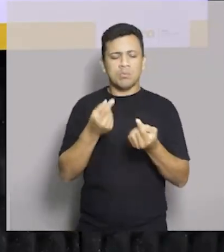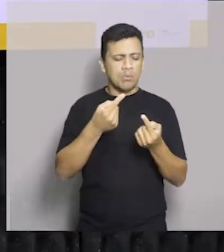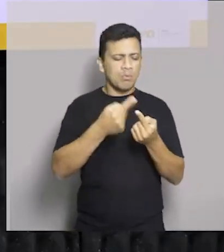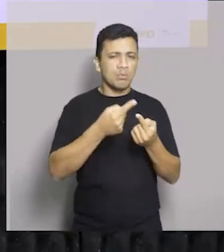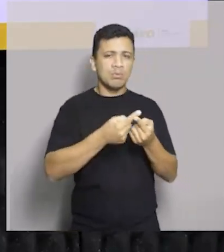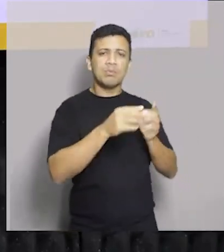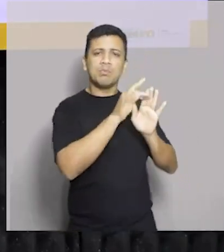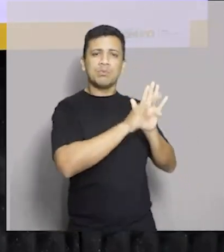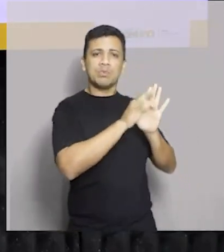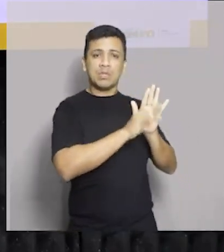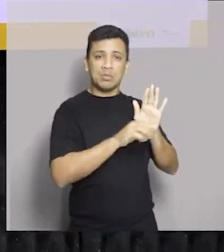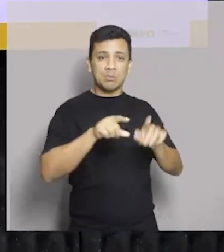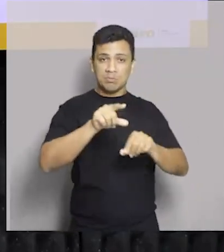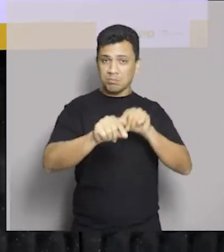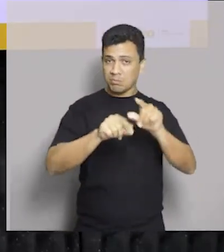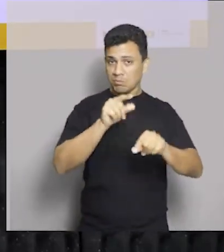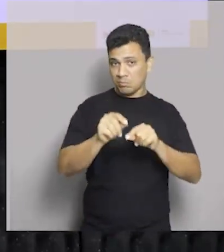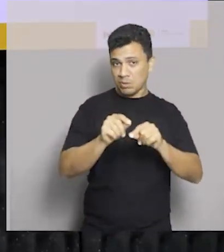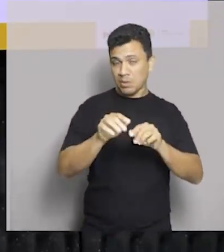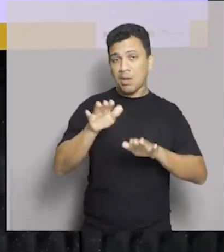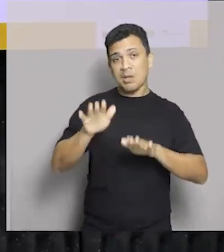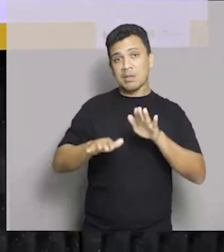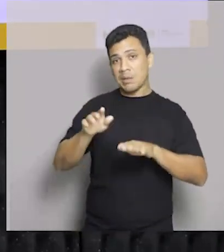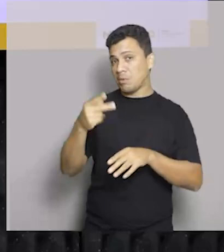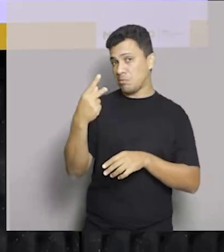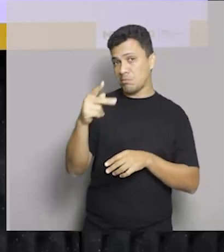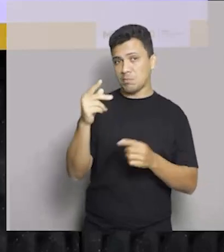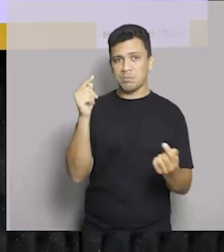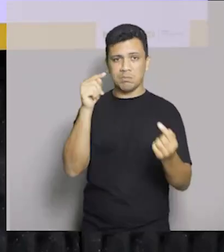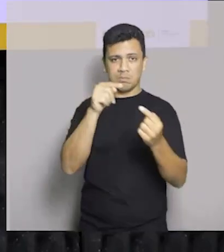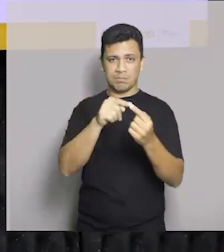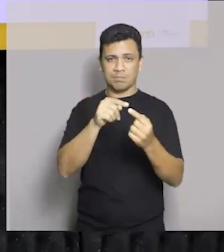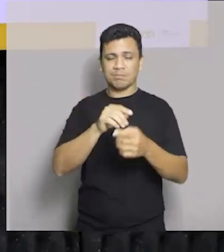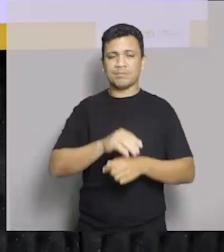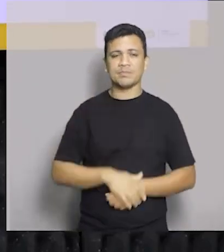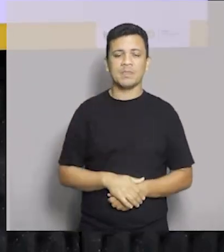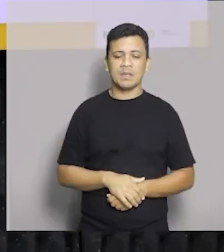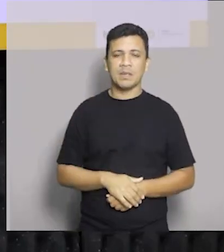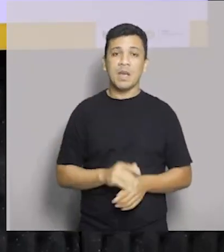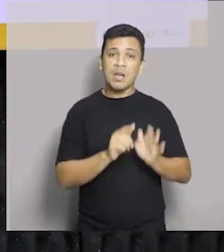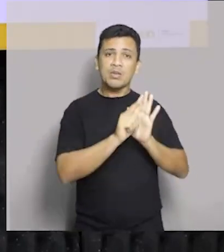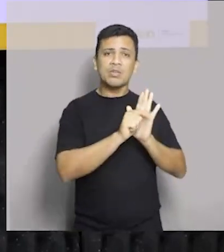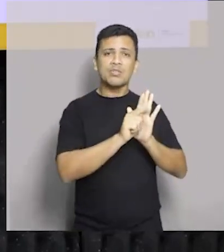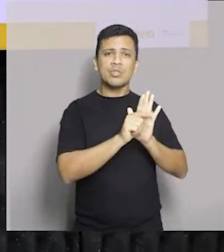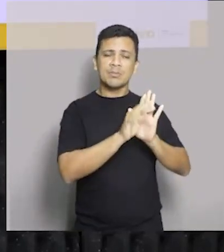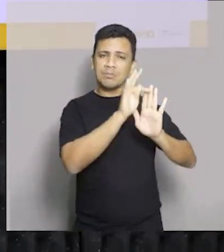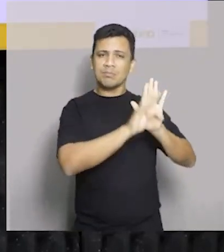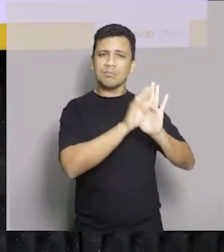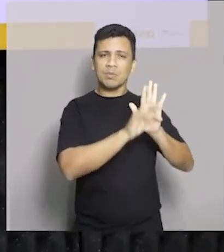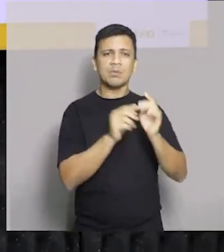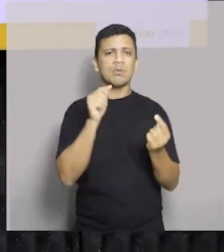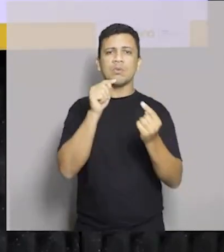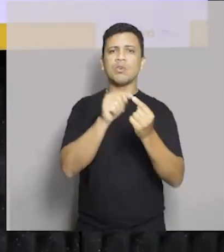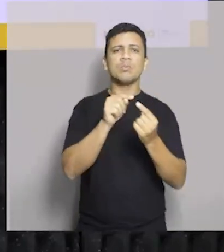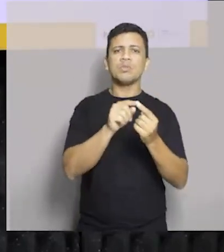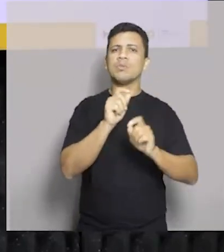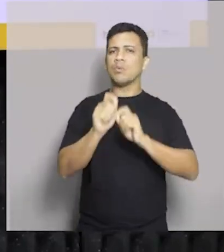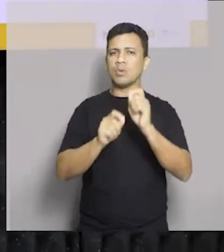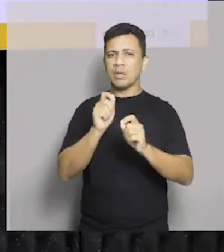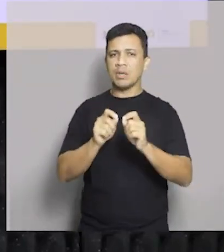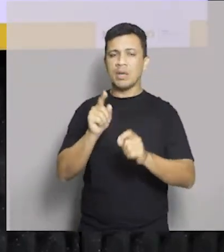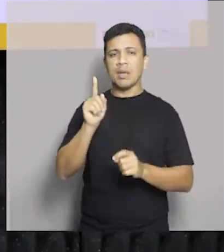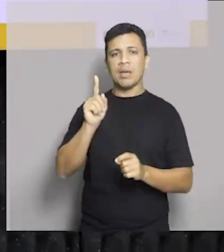de texto que você escolhe depende da sua intenção. E o gênero textual tem como objetivo uma